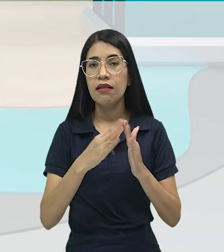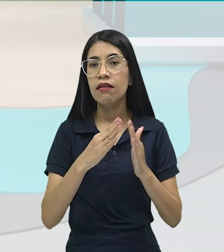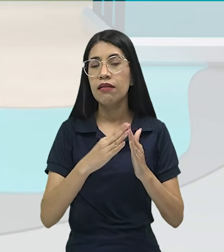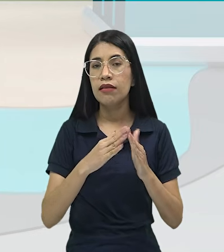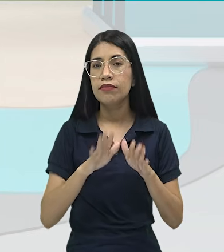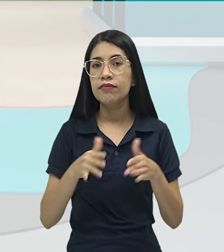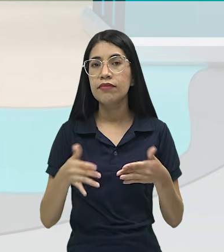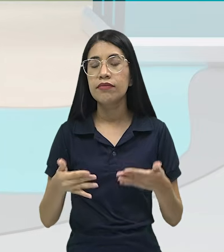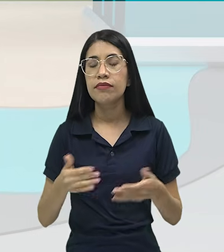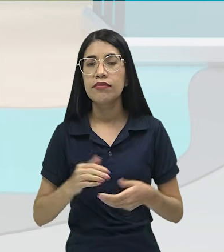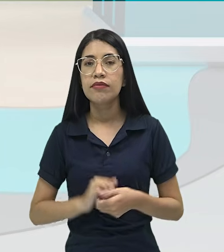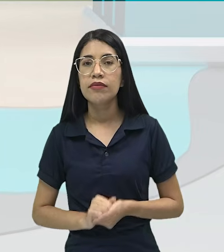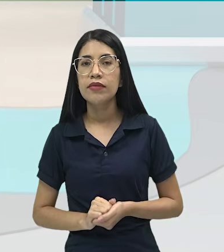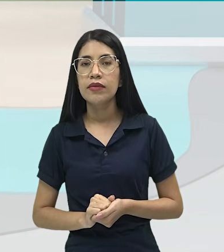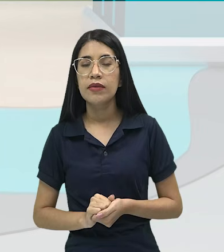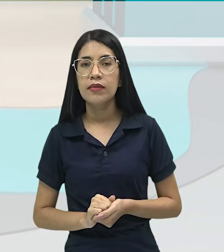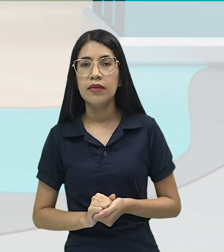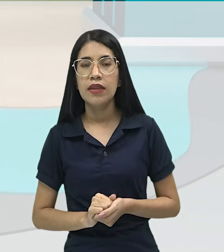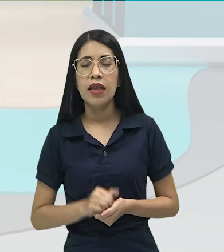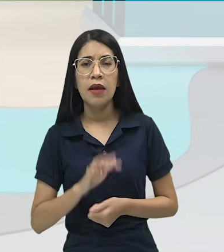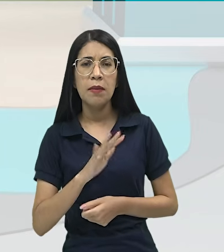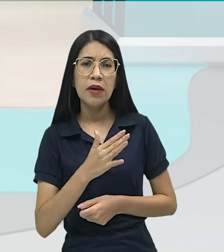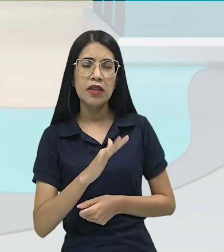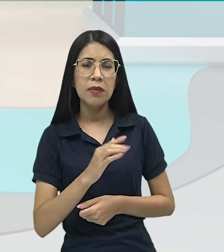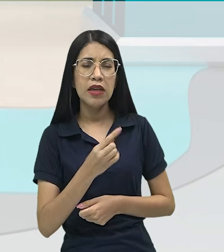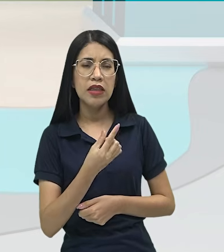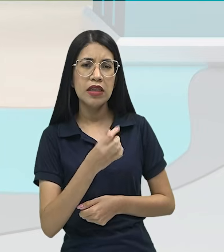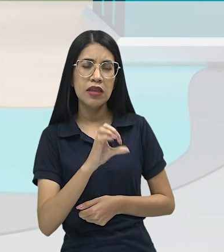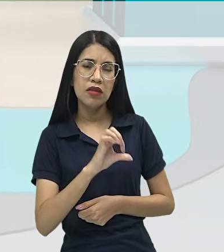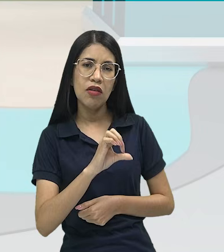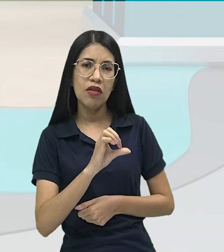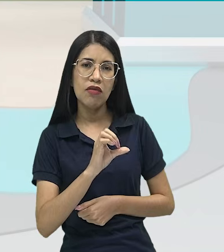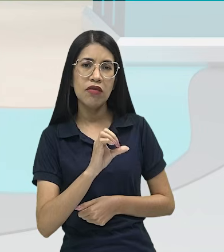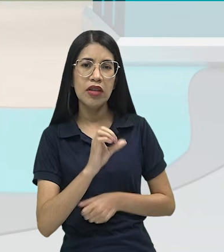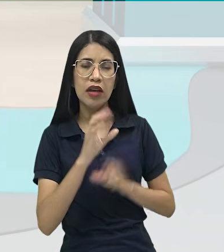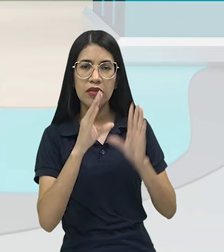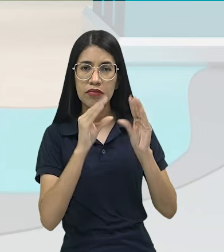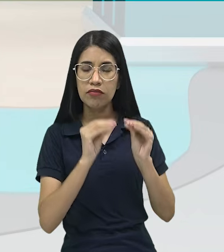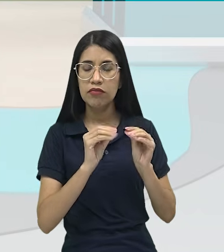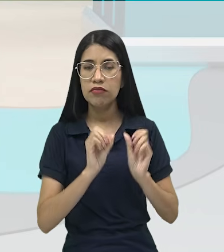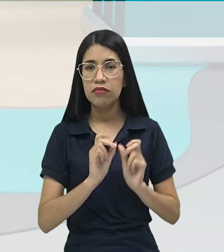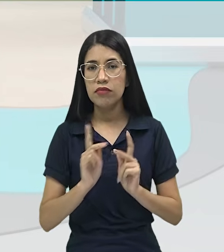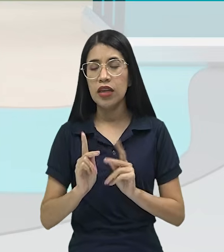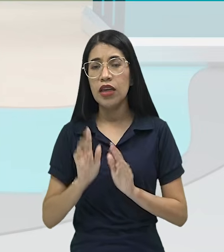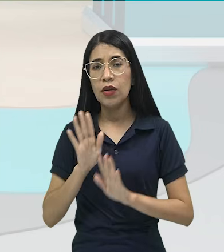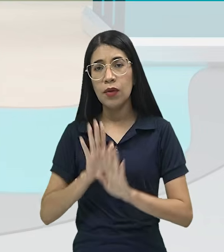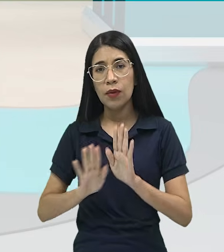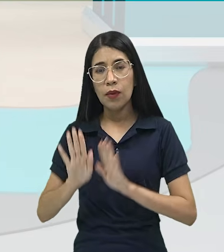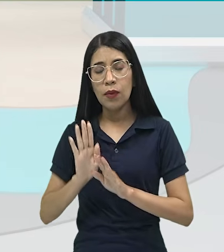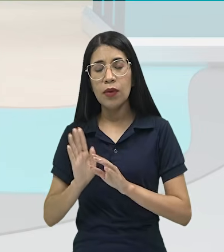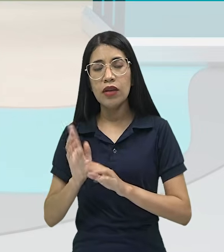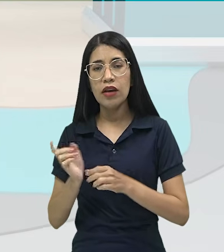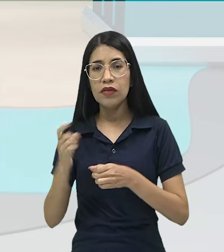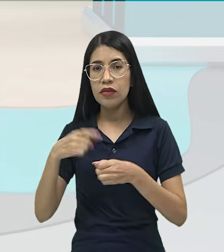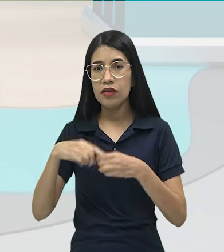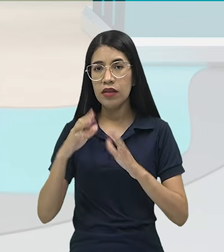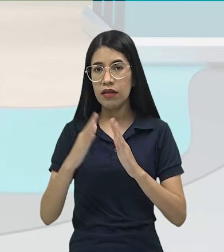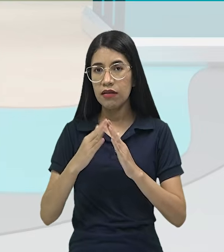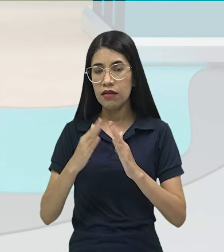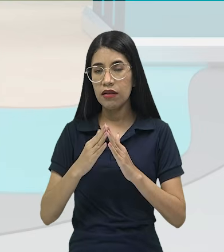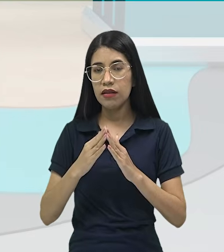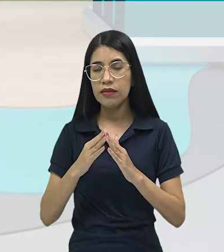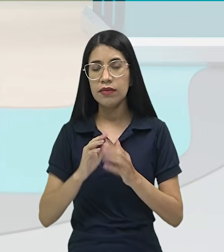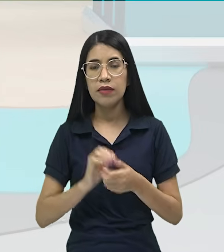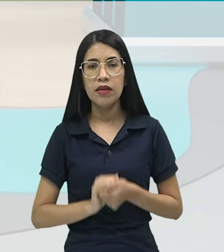casa? E ele responde, por volta das 19 horas. Tá bom, cuidado ao voltar para casa. E